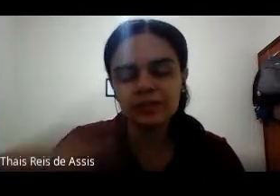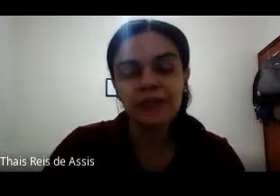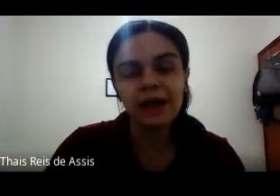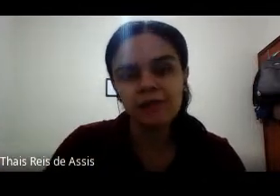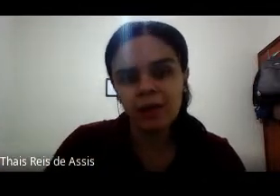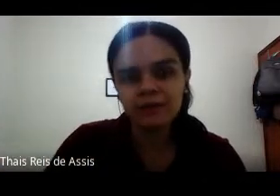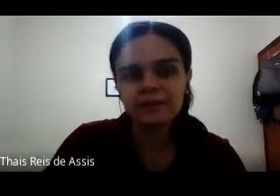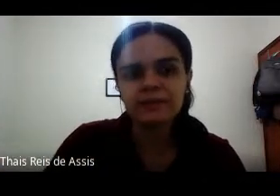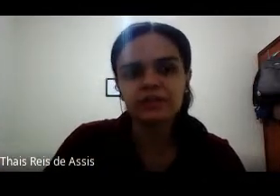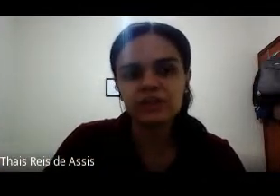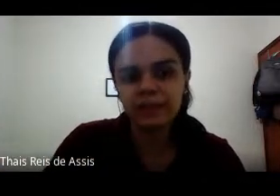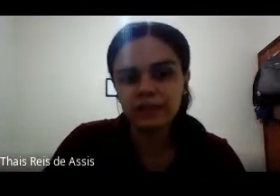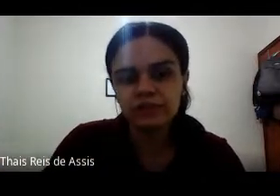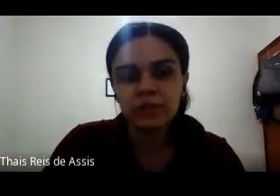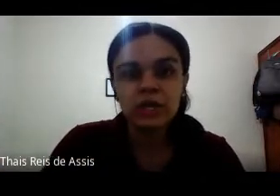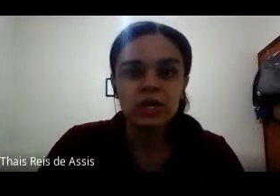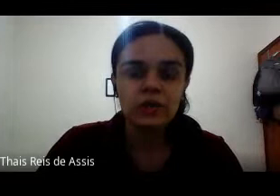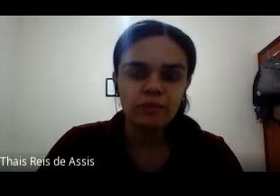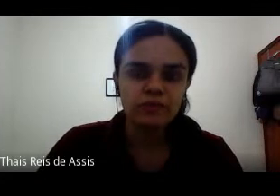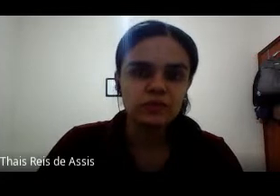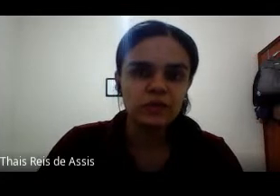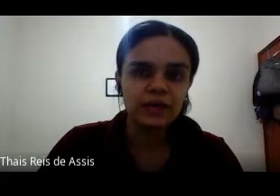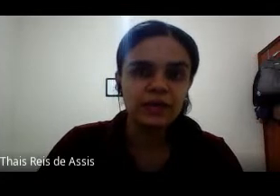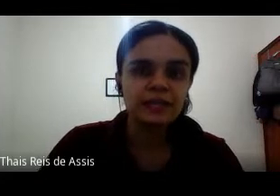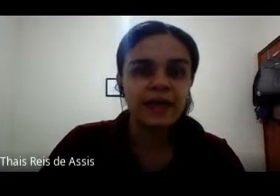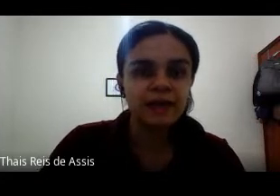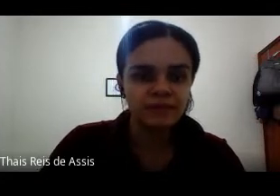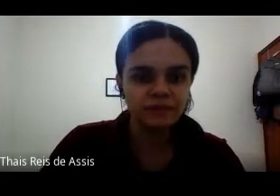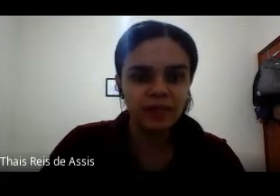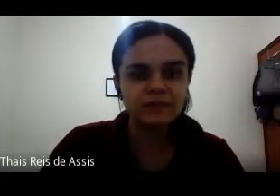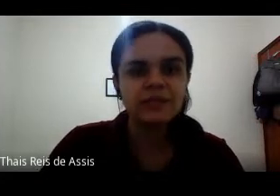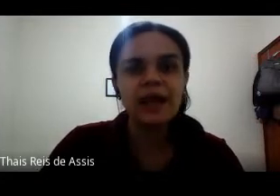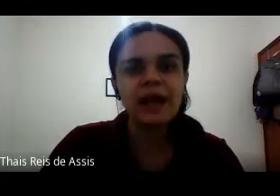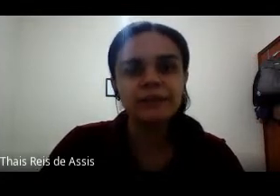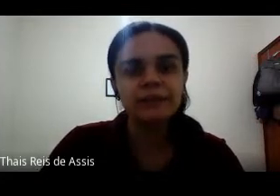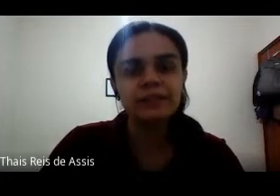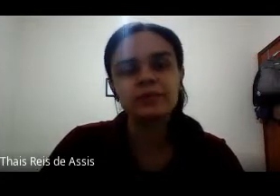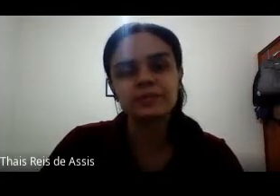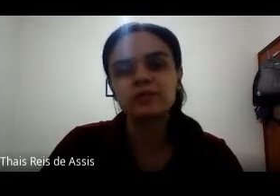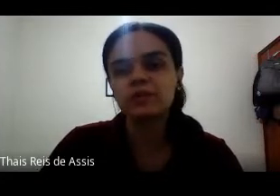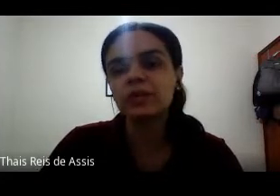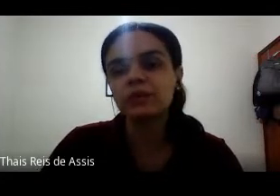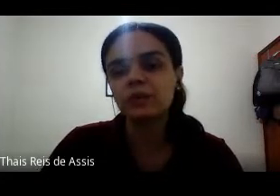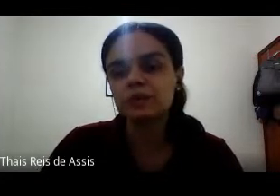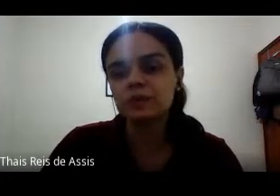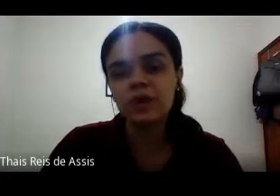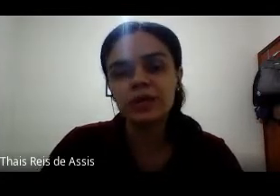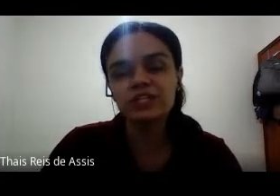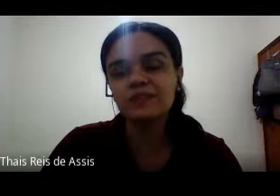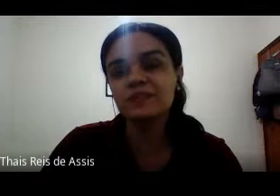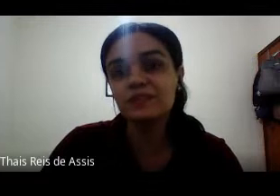para ajudar o aluno a pensar criticamente. E o professor, ele deve auxiliar nesse processo, criando